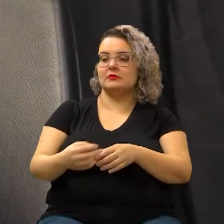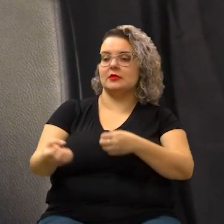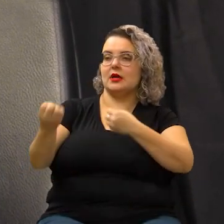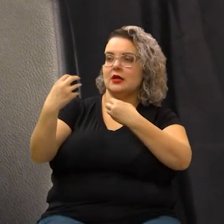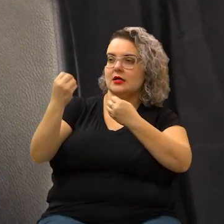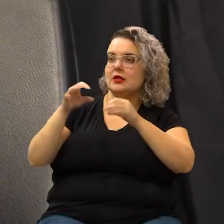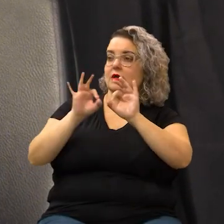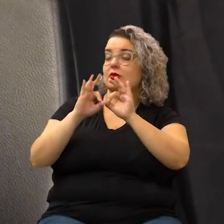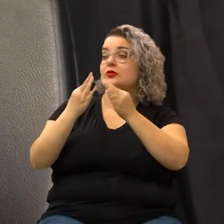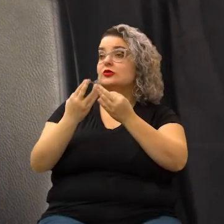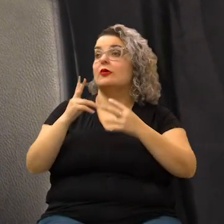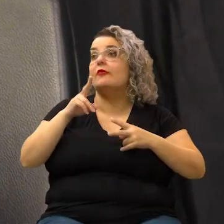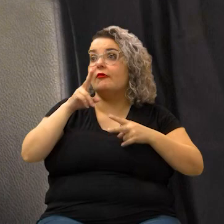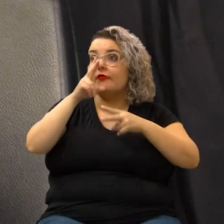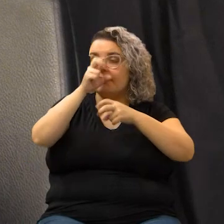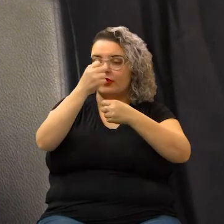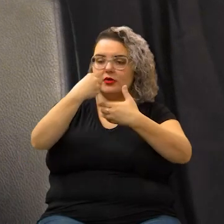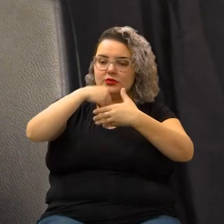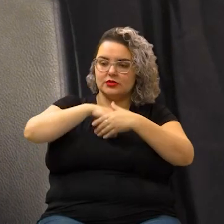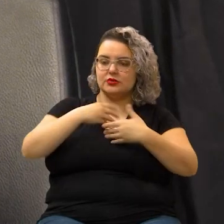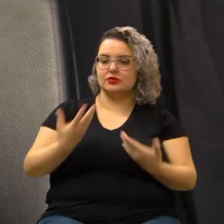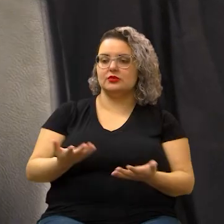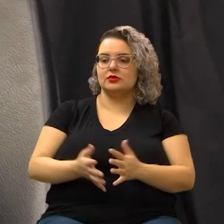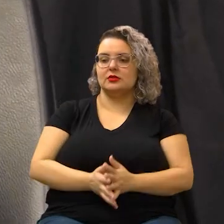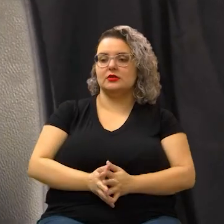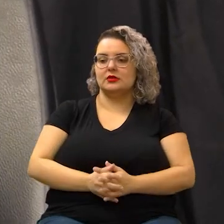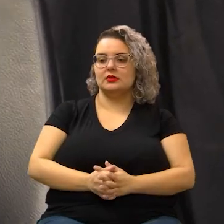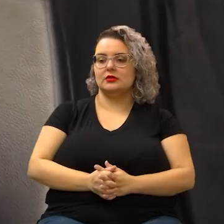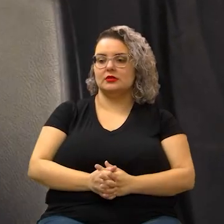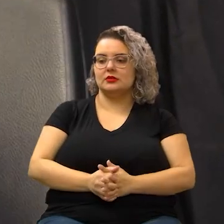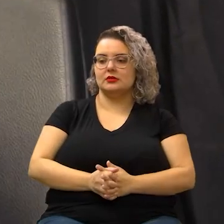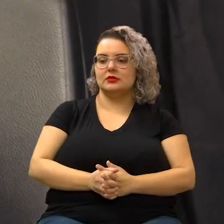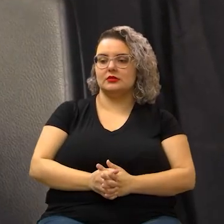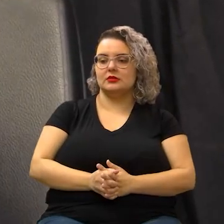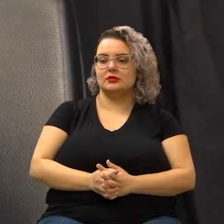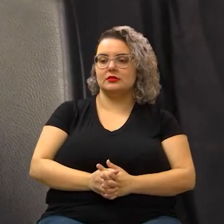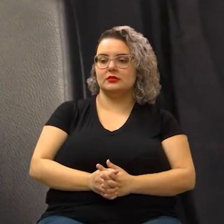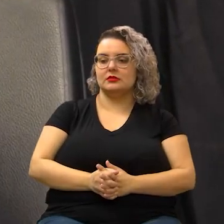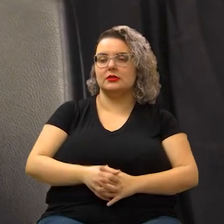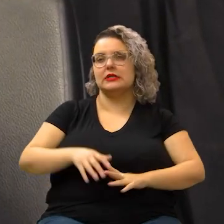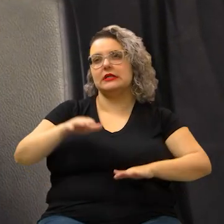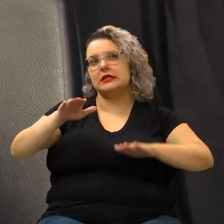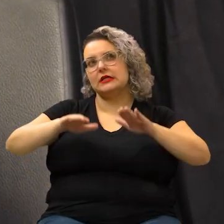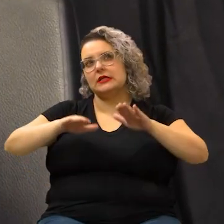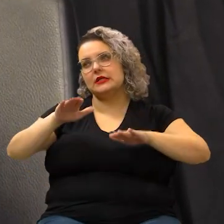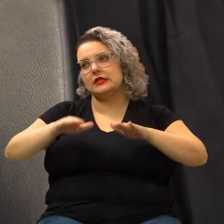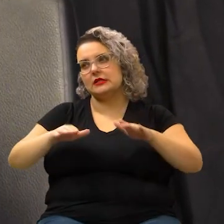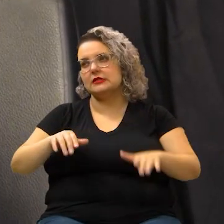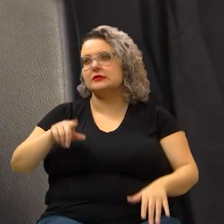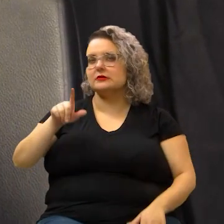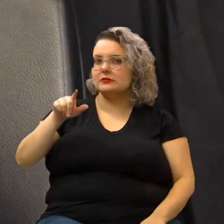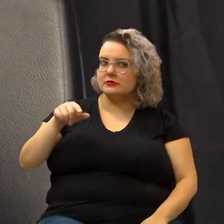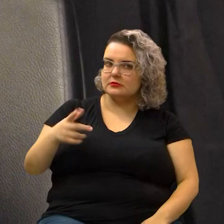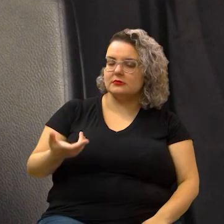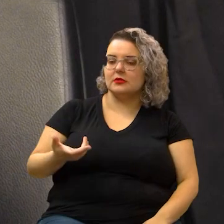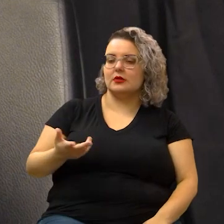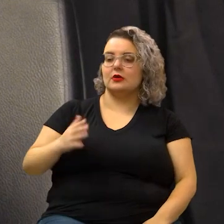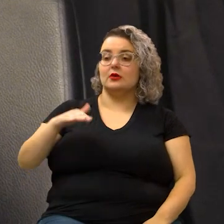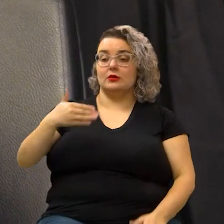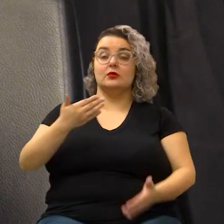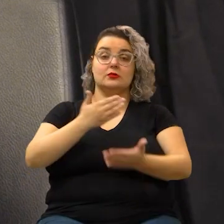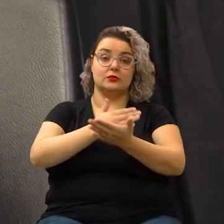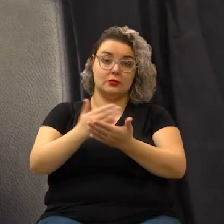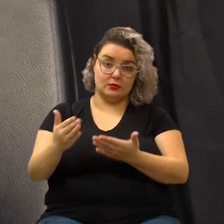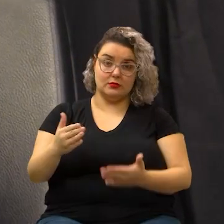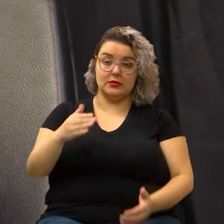esses ensinamentos familiares muito fortes dentro de mim. E aí talvez por isso que quando